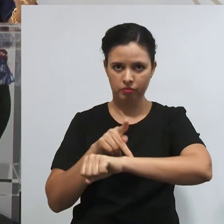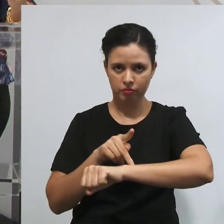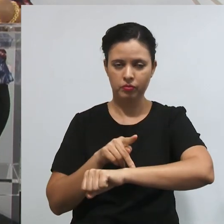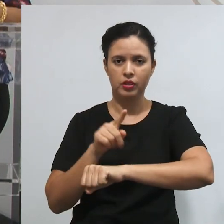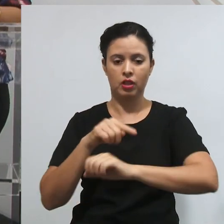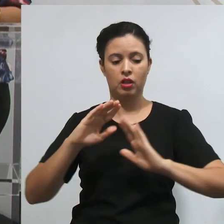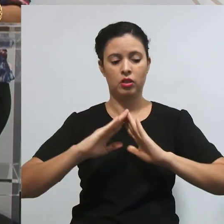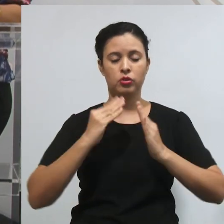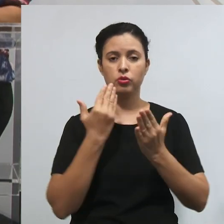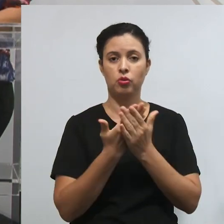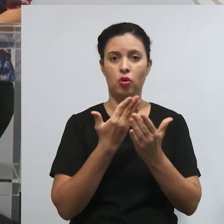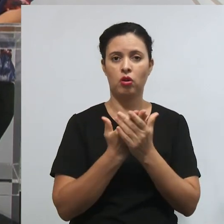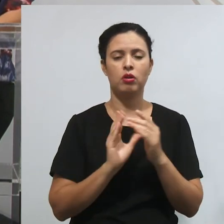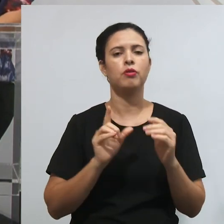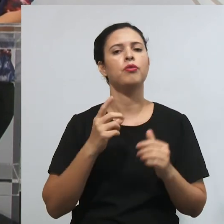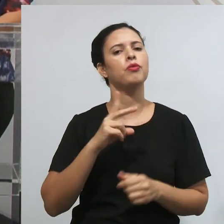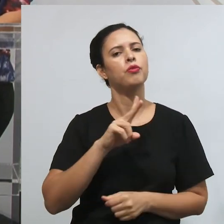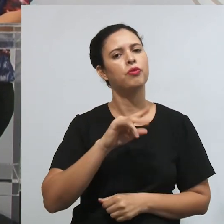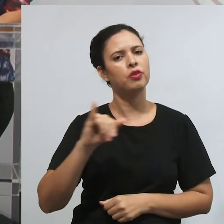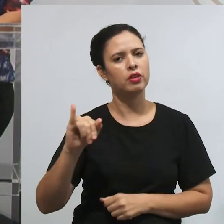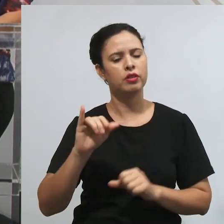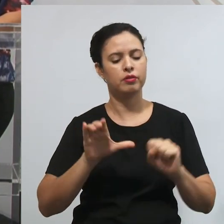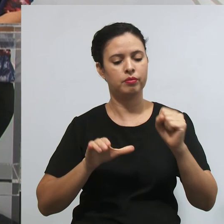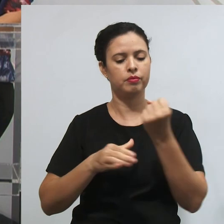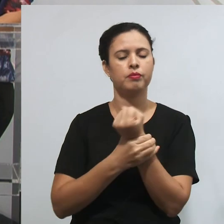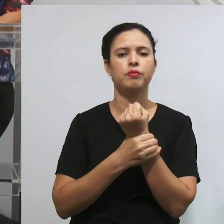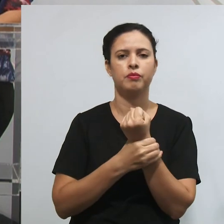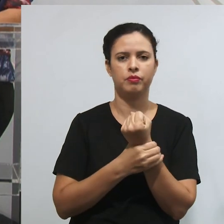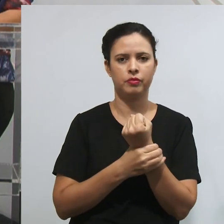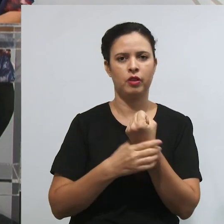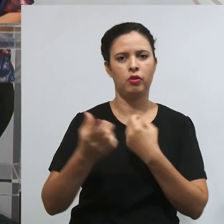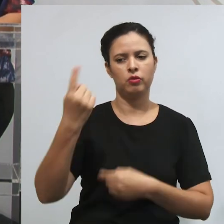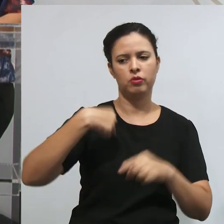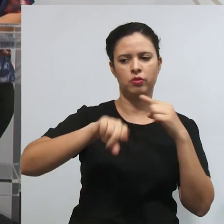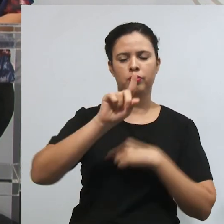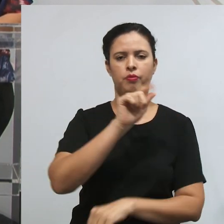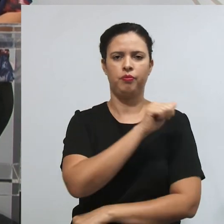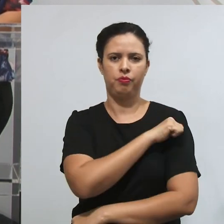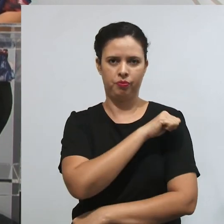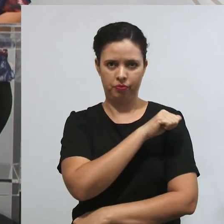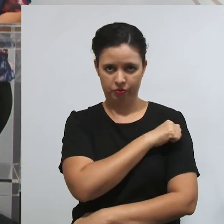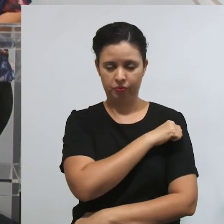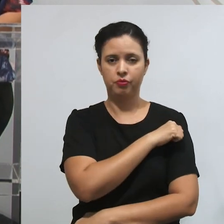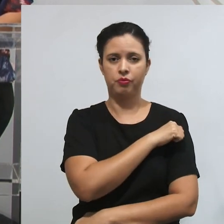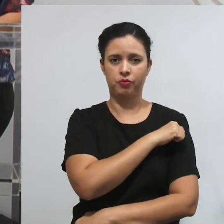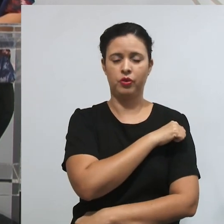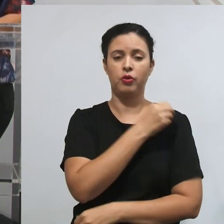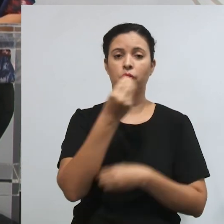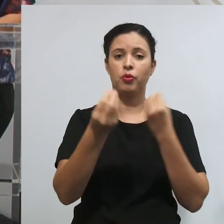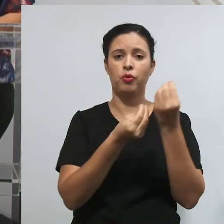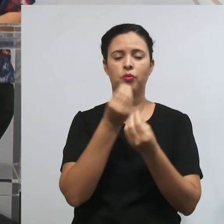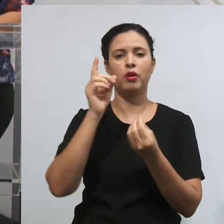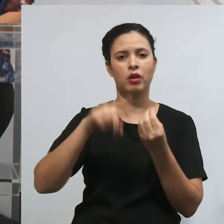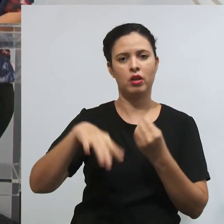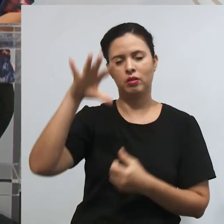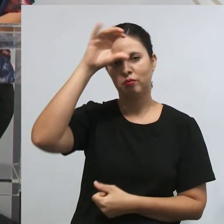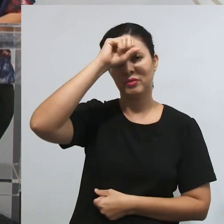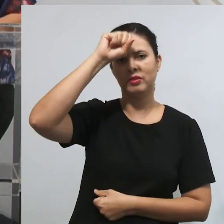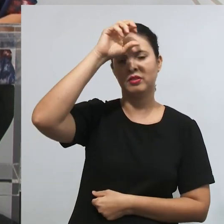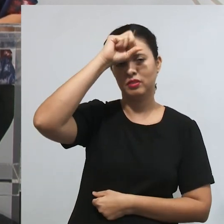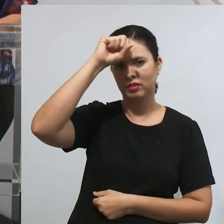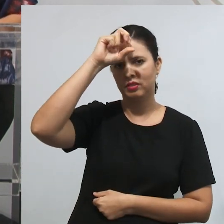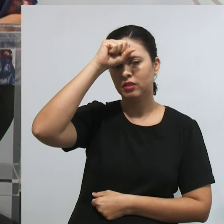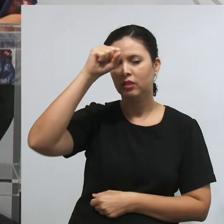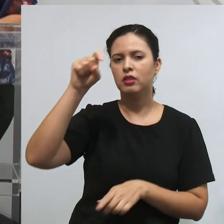essa escola ela vai garantir o sucesso, né, escolar, o êxito desse aluno. Com o quê? Com o aprendizado, com